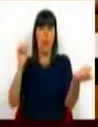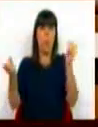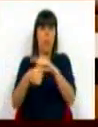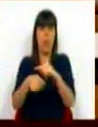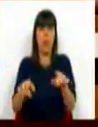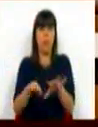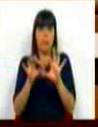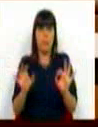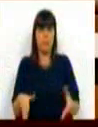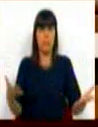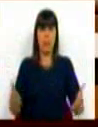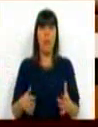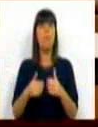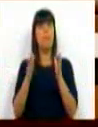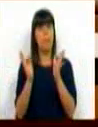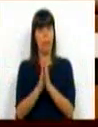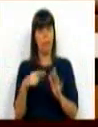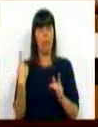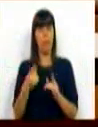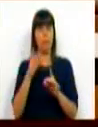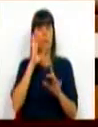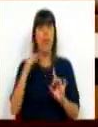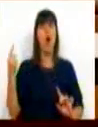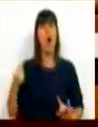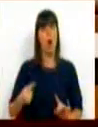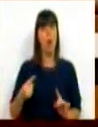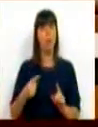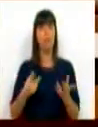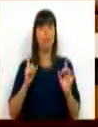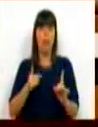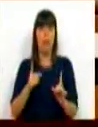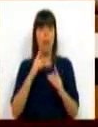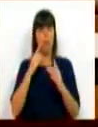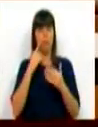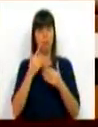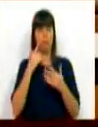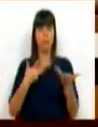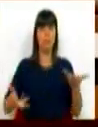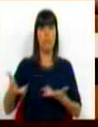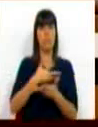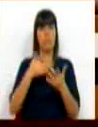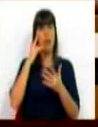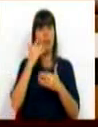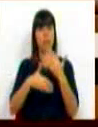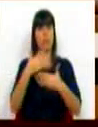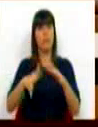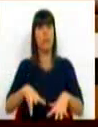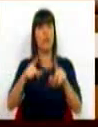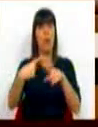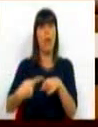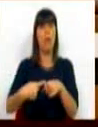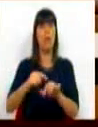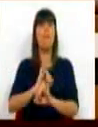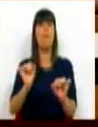inverso. Todos têm indeclinável a obrigação de conviver construtivamente. É o interesse